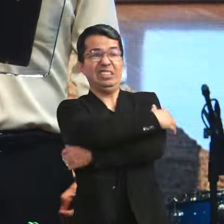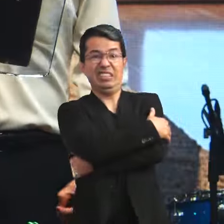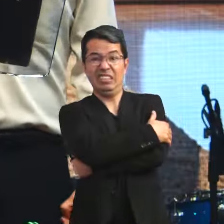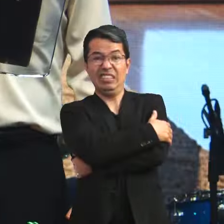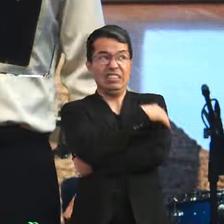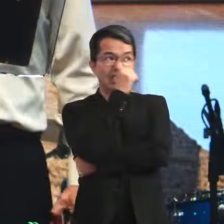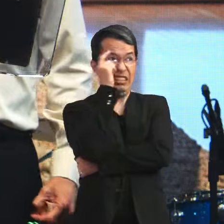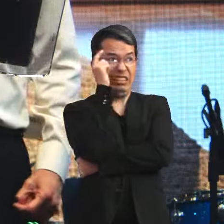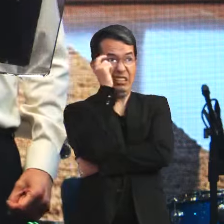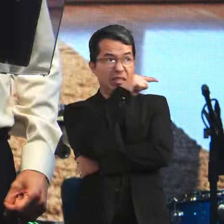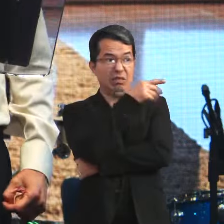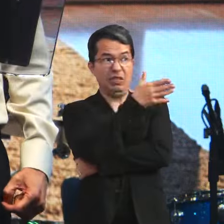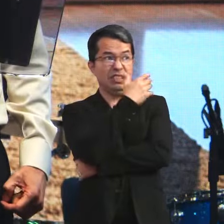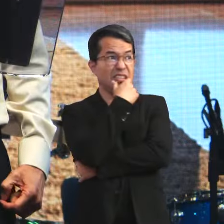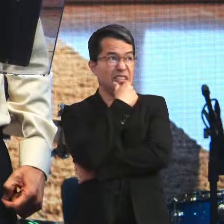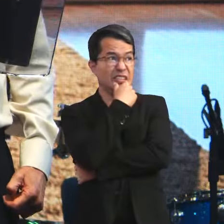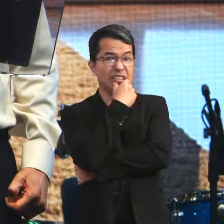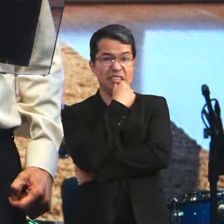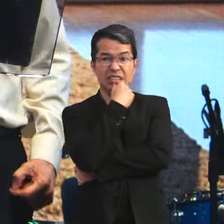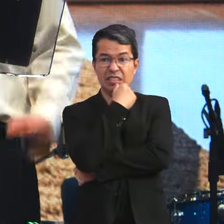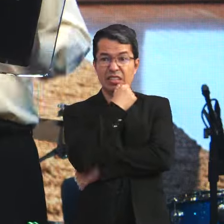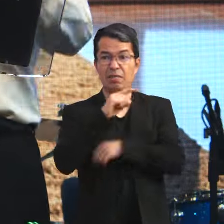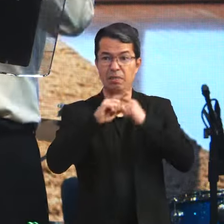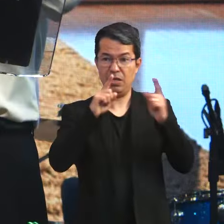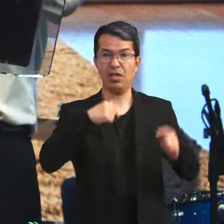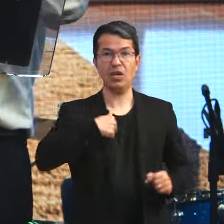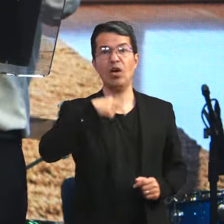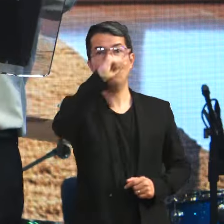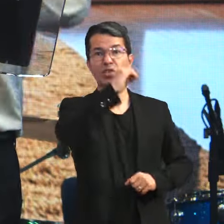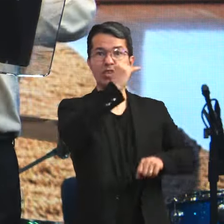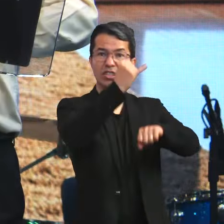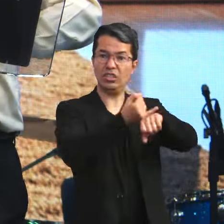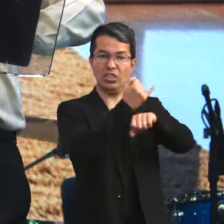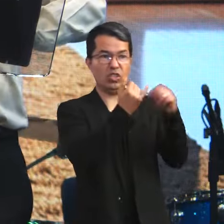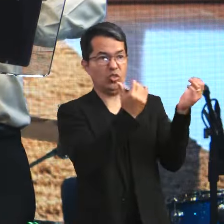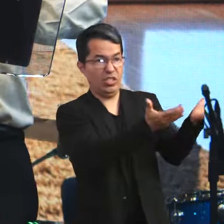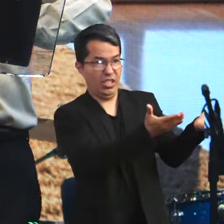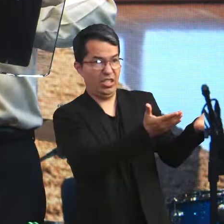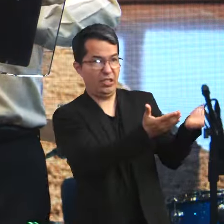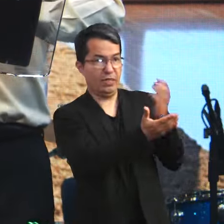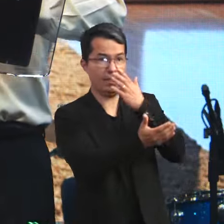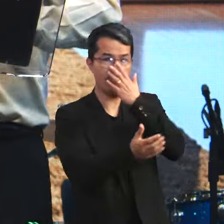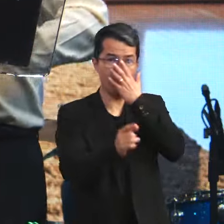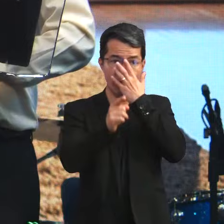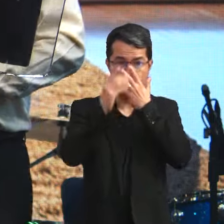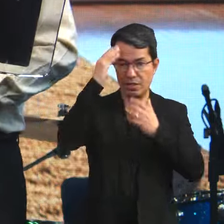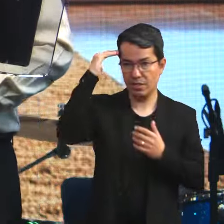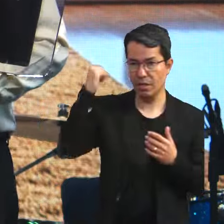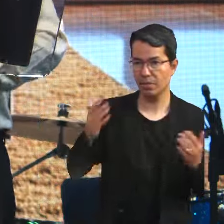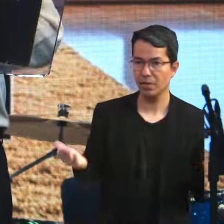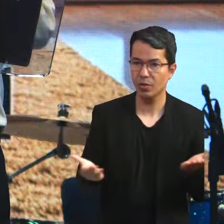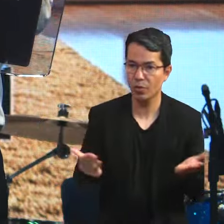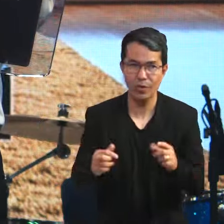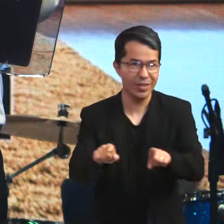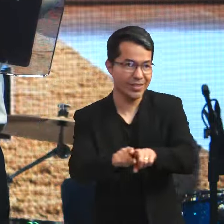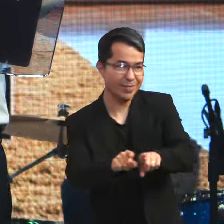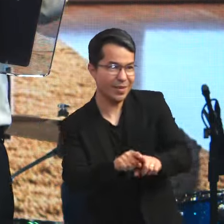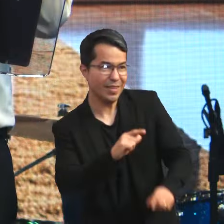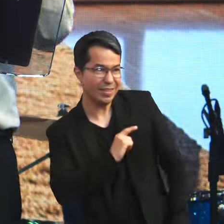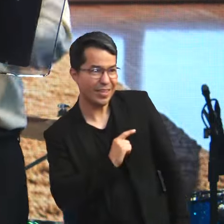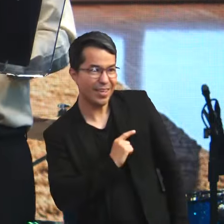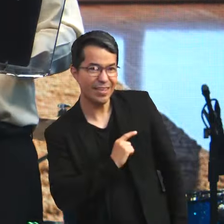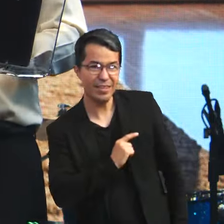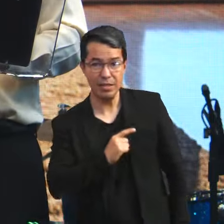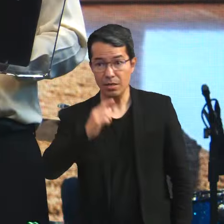irus pa esta decidido em ir até Jerusalém quando espírit mesmo quando espírito avisa